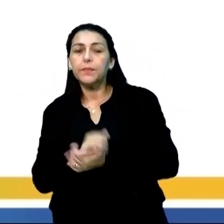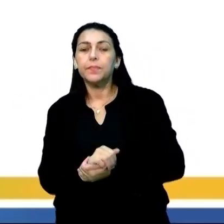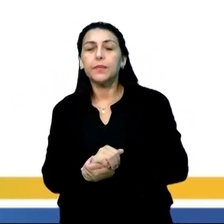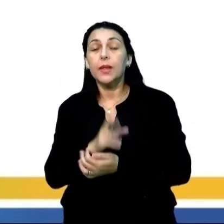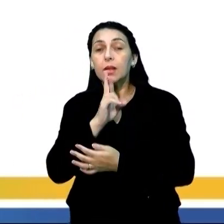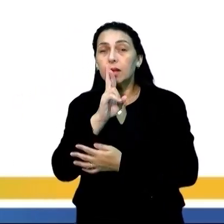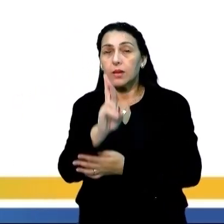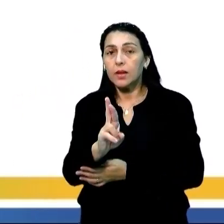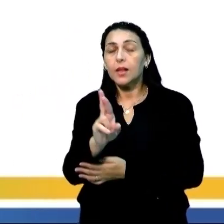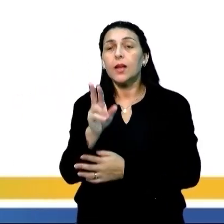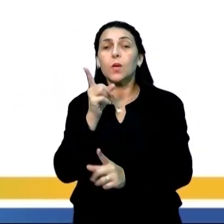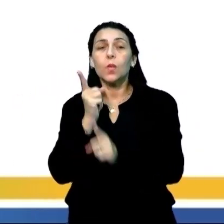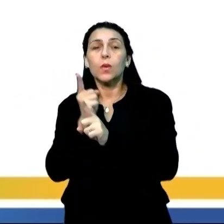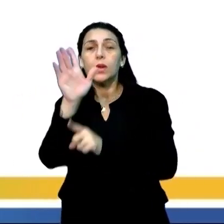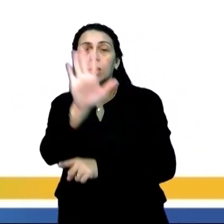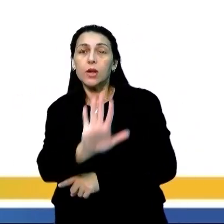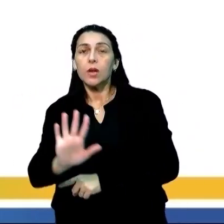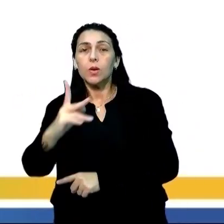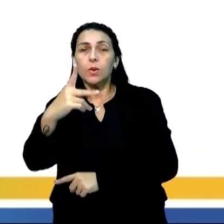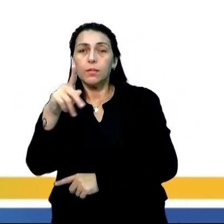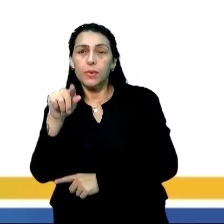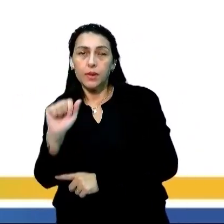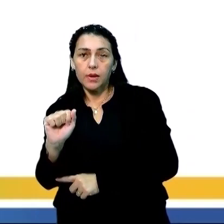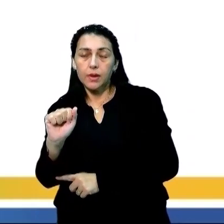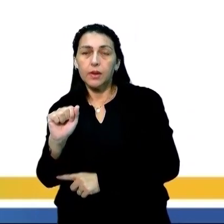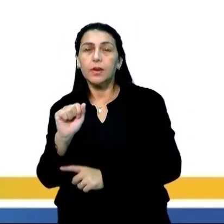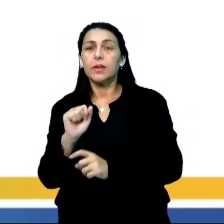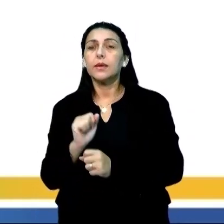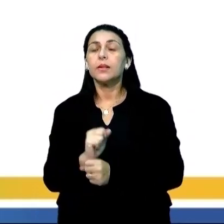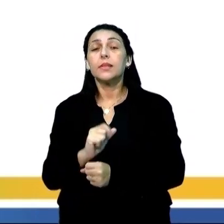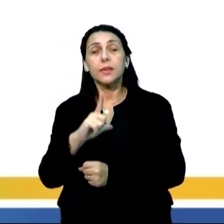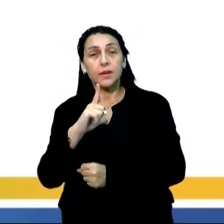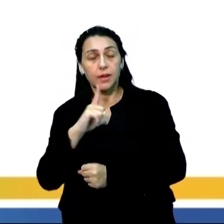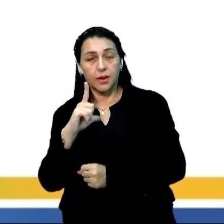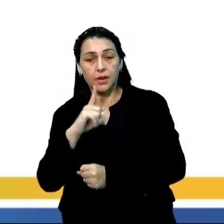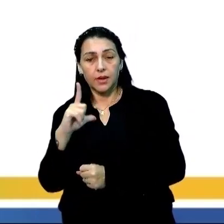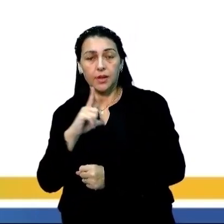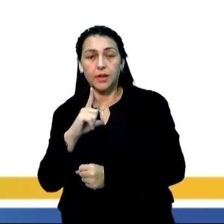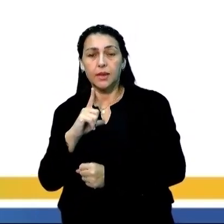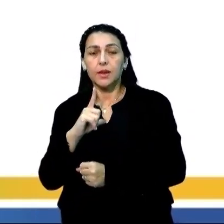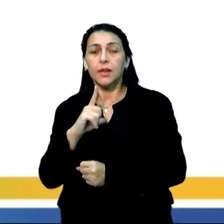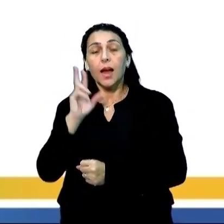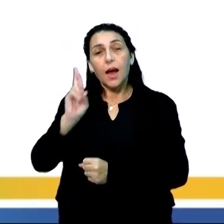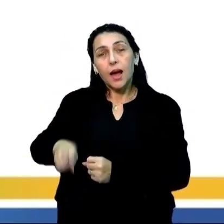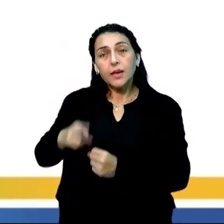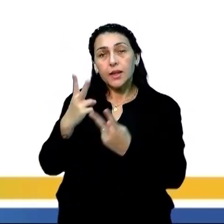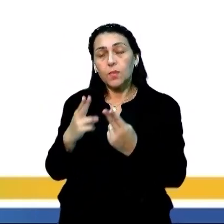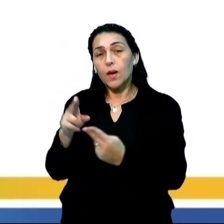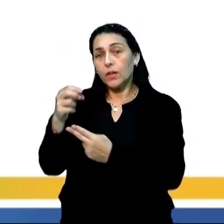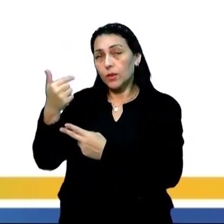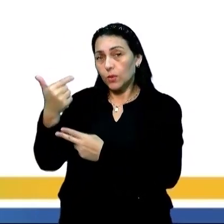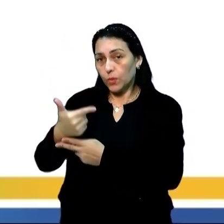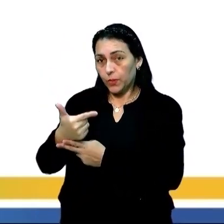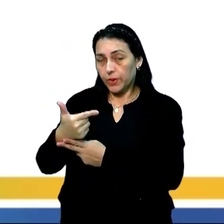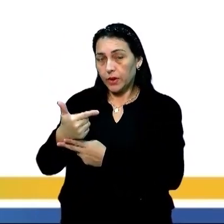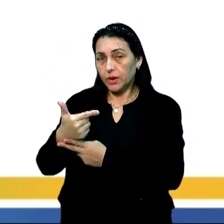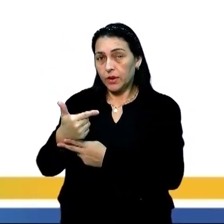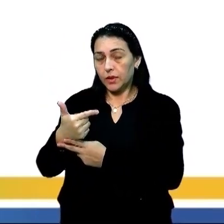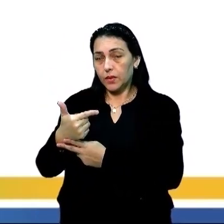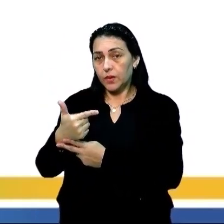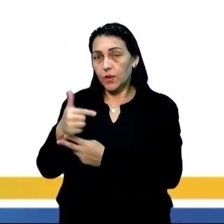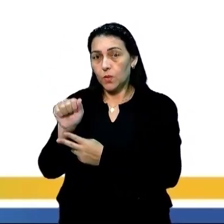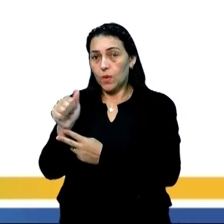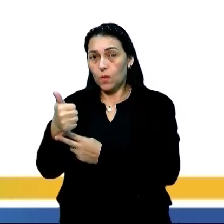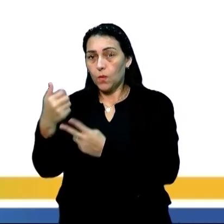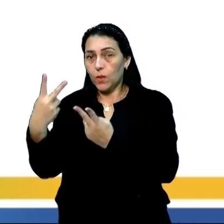Encontre o termo geral de uma PA que possui a sua razão igual a 2, né? E o